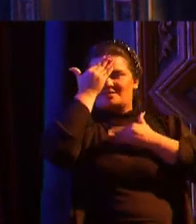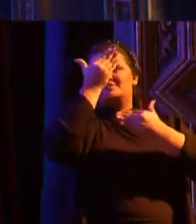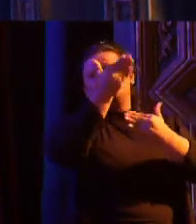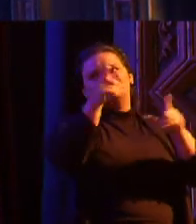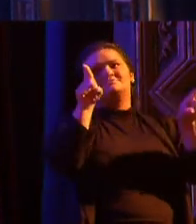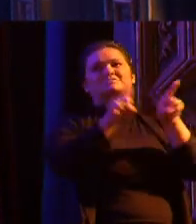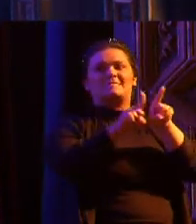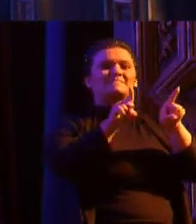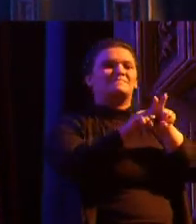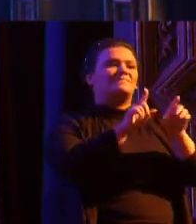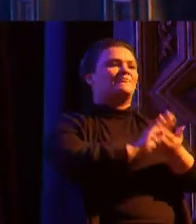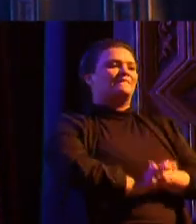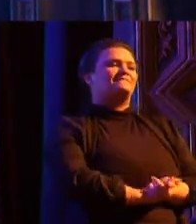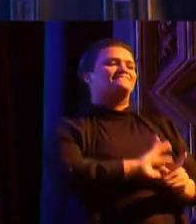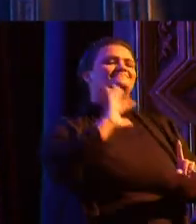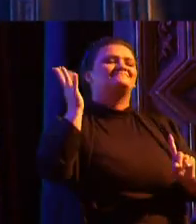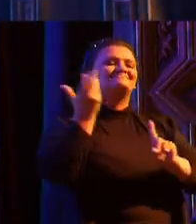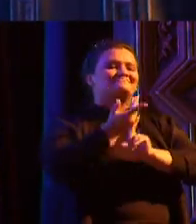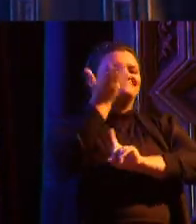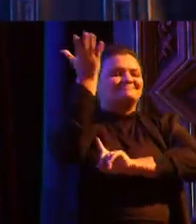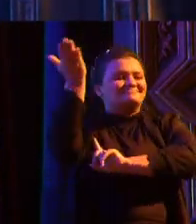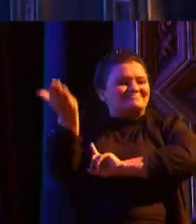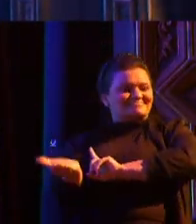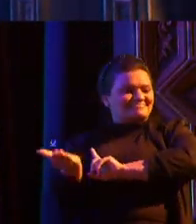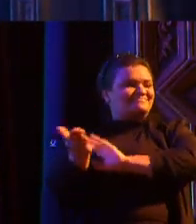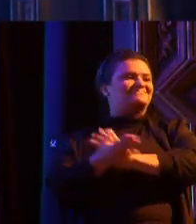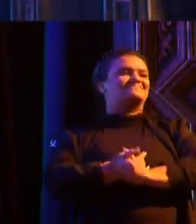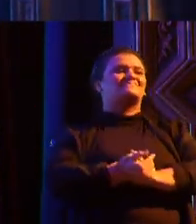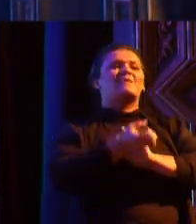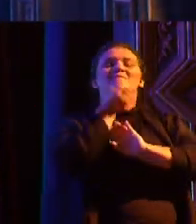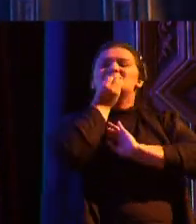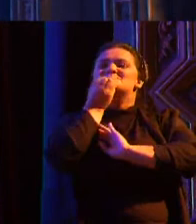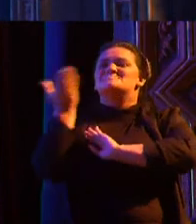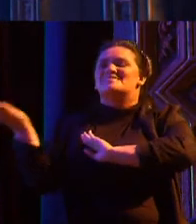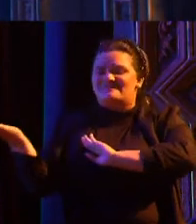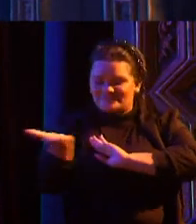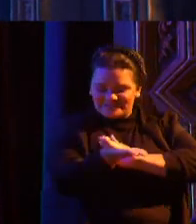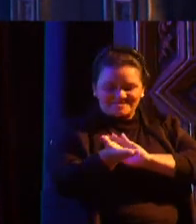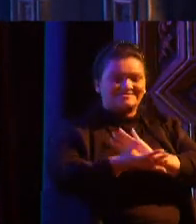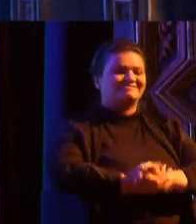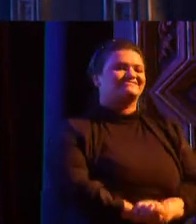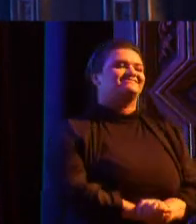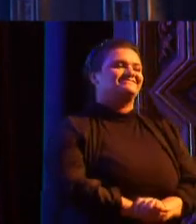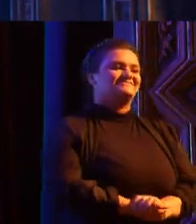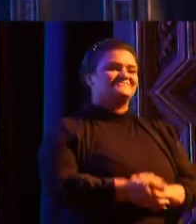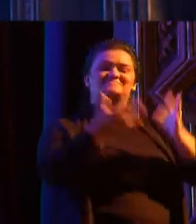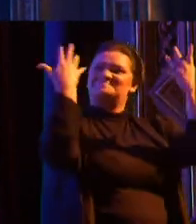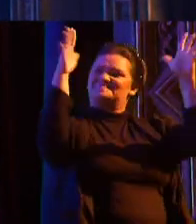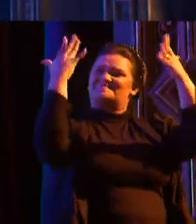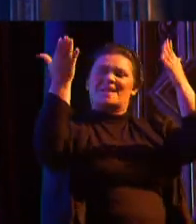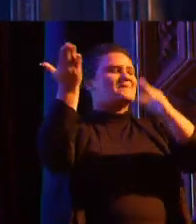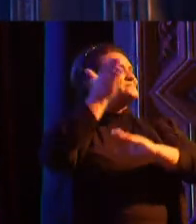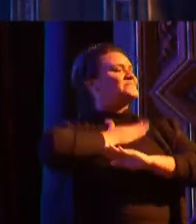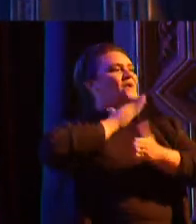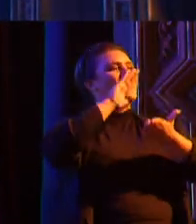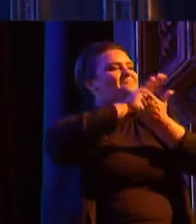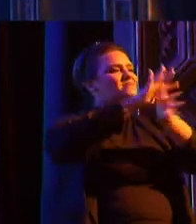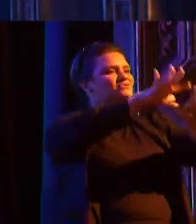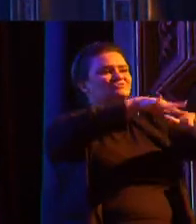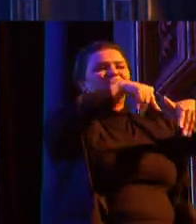ele, Arthur Espíndola. Bem-vindo, Arthur! Meu parceiro de palco